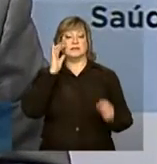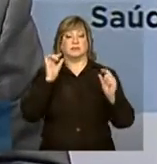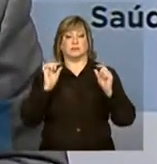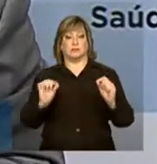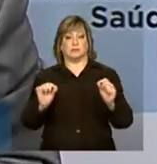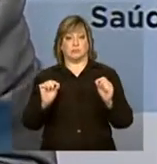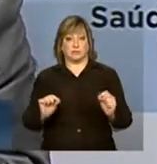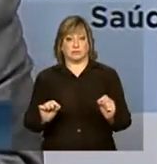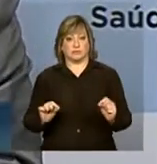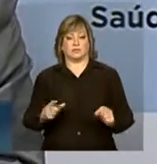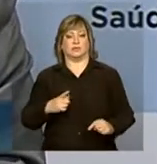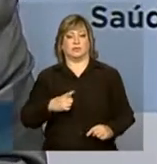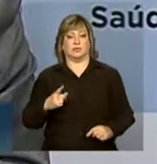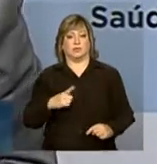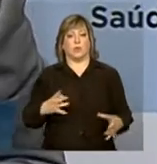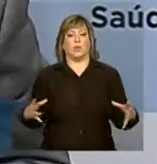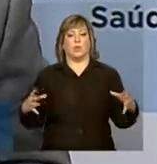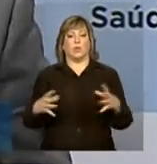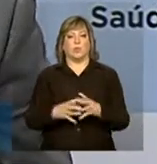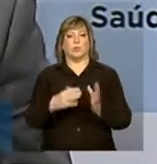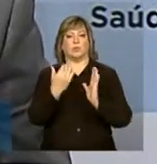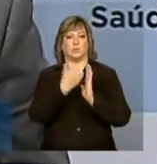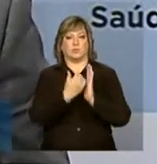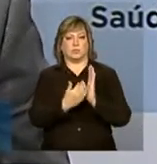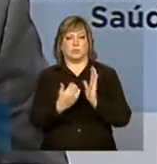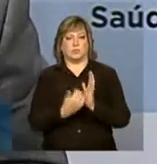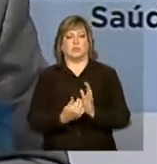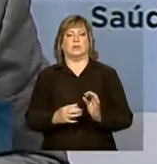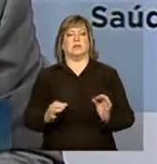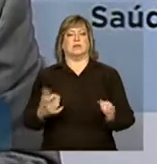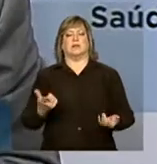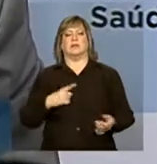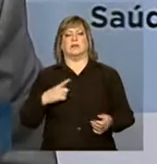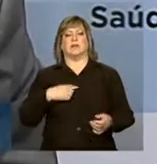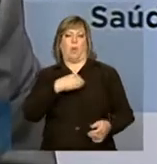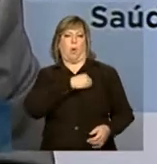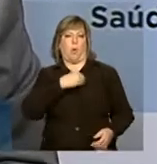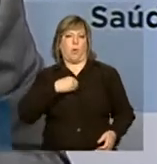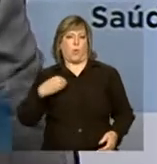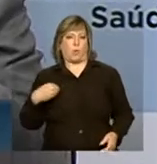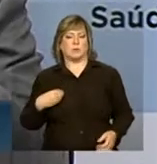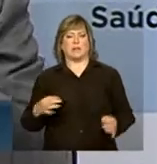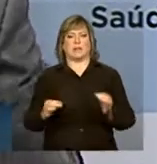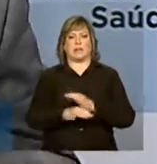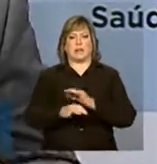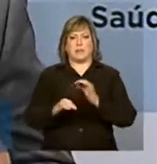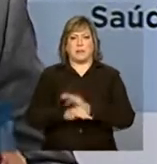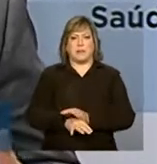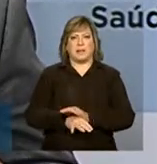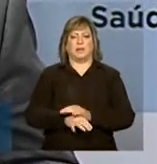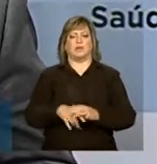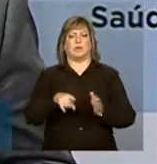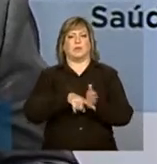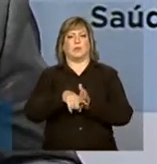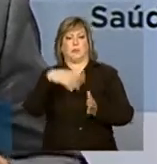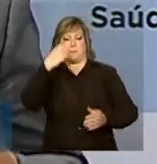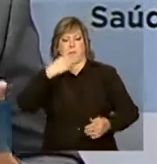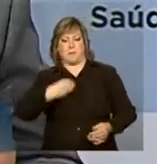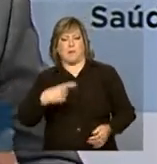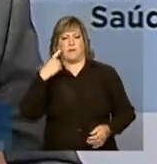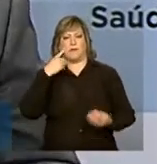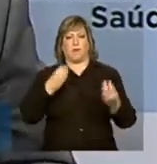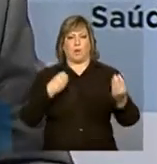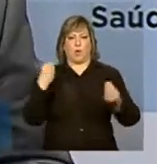introduz um conjunto de procedimentos, sejam tratamentos, consultas, exames diagnósticos, novas tecnologias, como